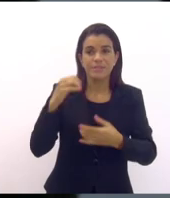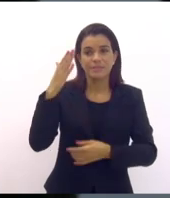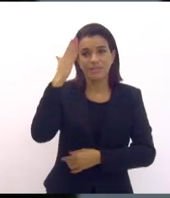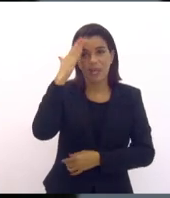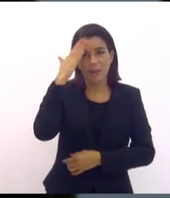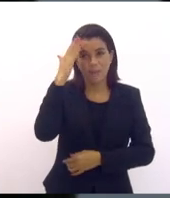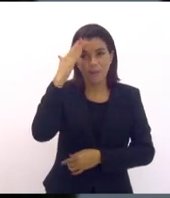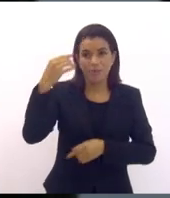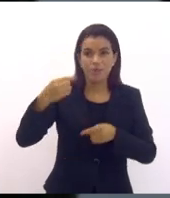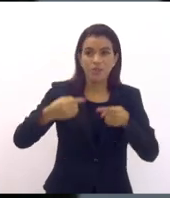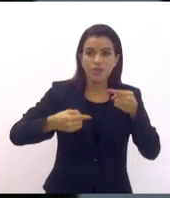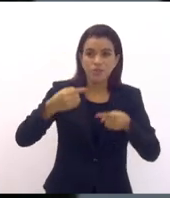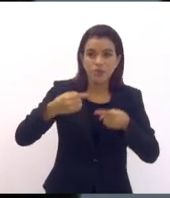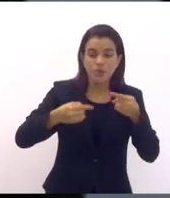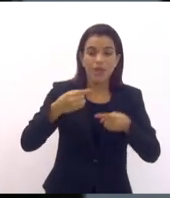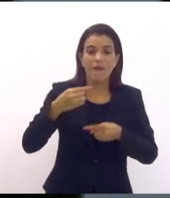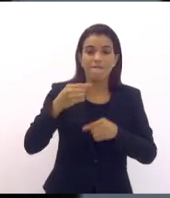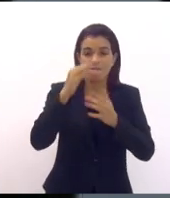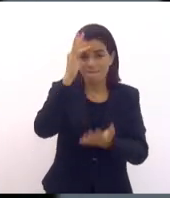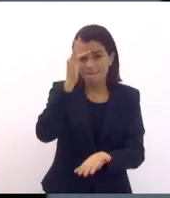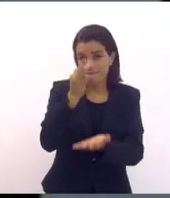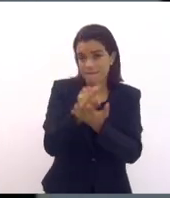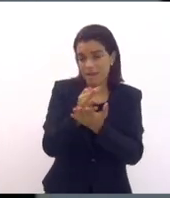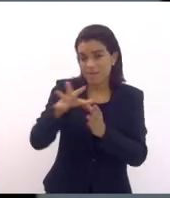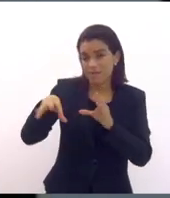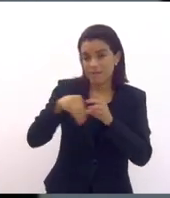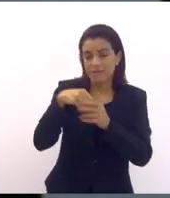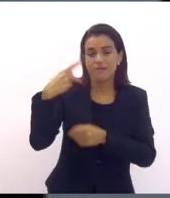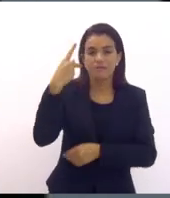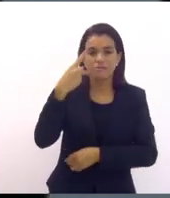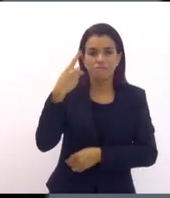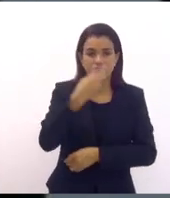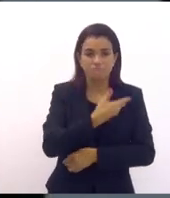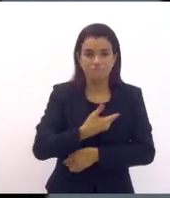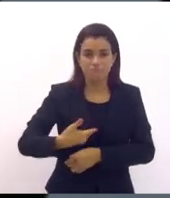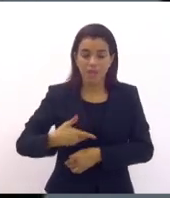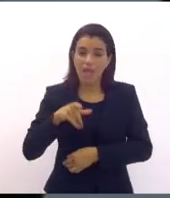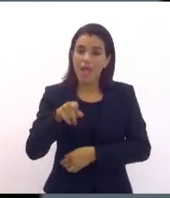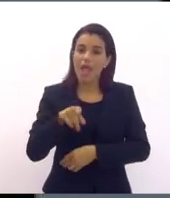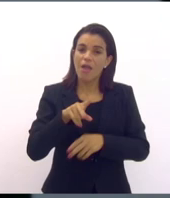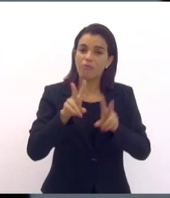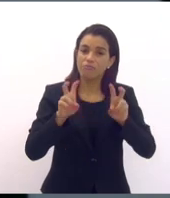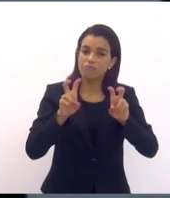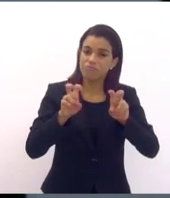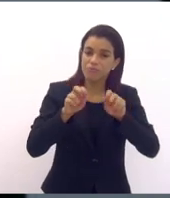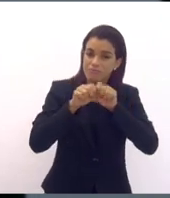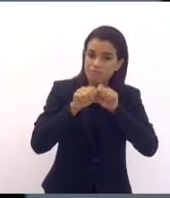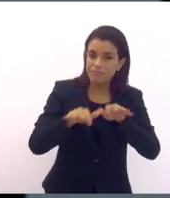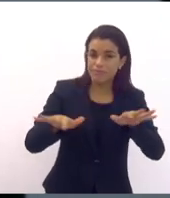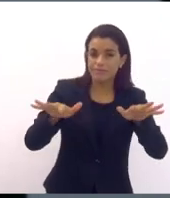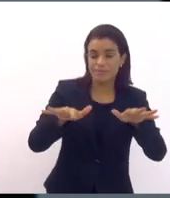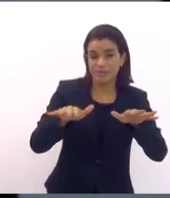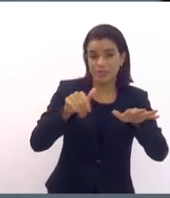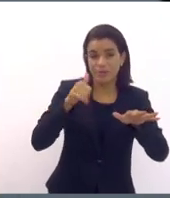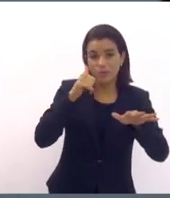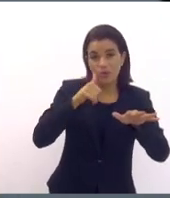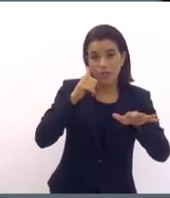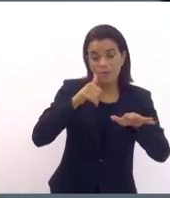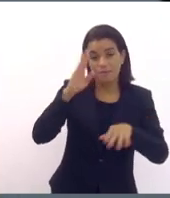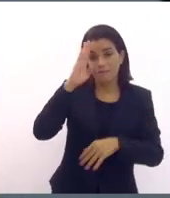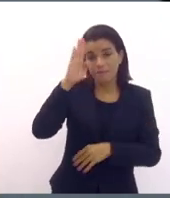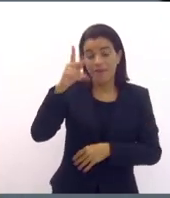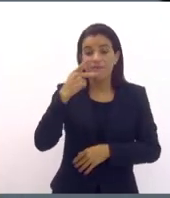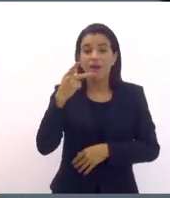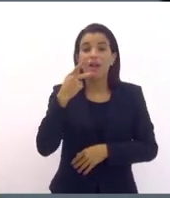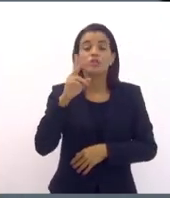debater fé dentro das políticas públicas É também um instrumento de emancipação das nossas mulheres Principalmente quando a gente fala de